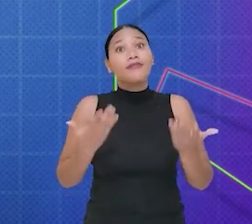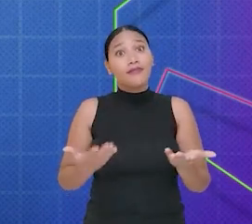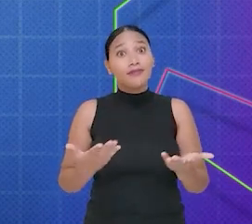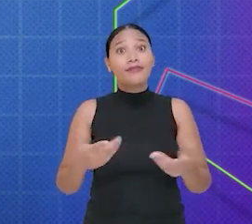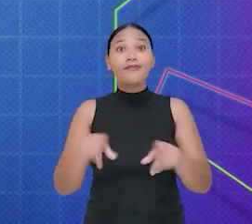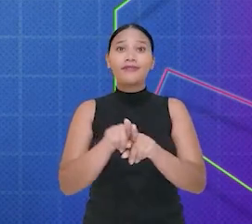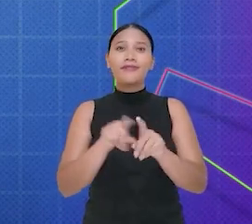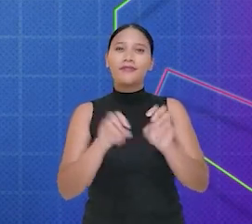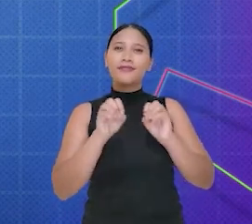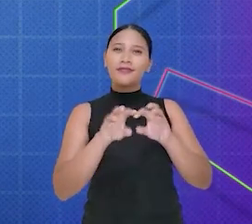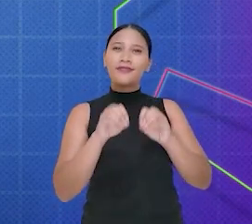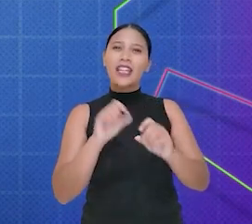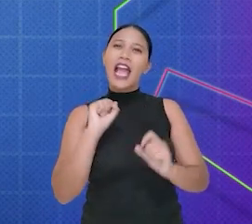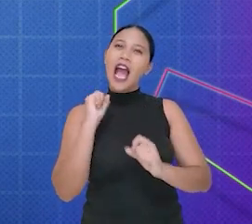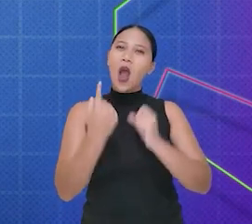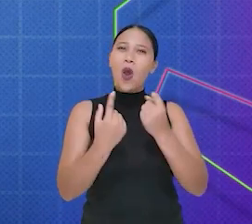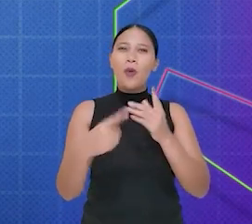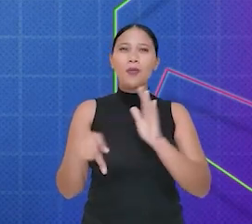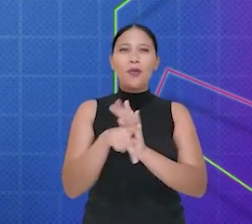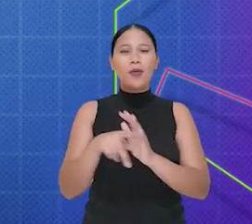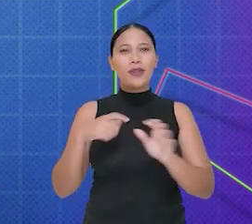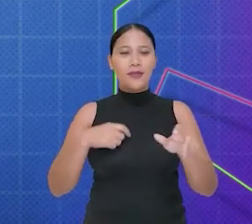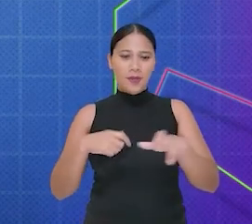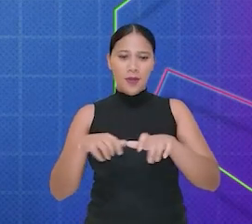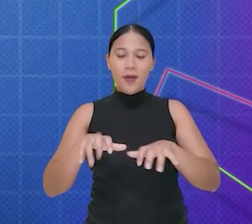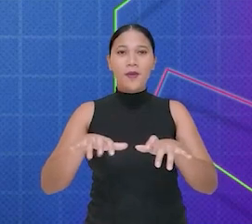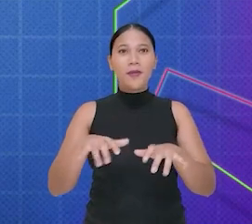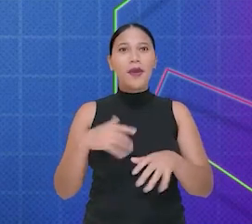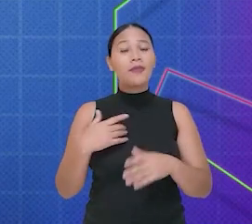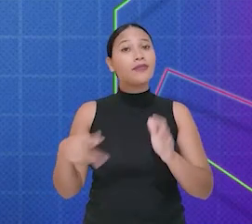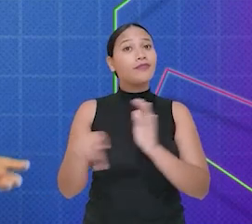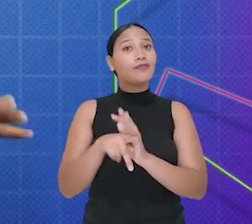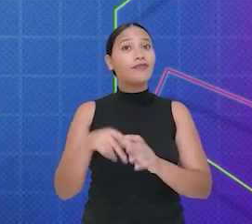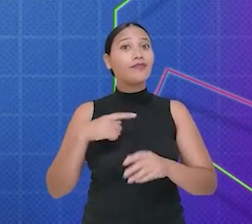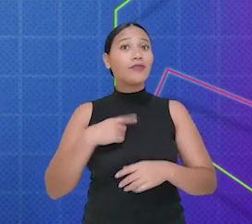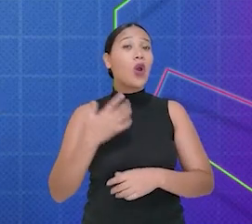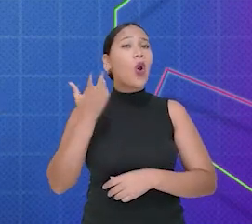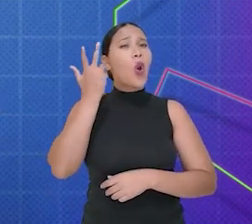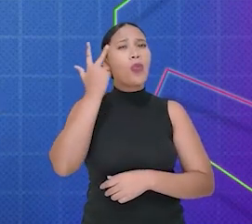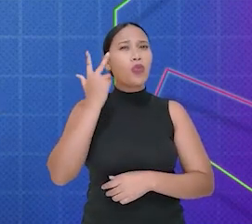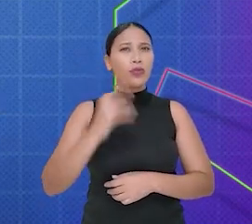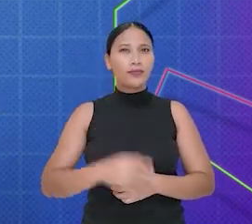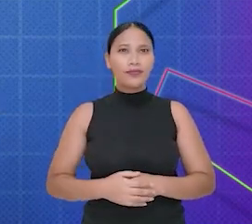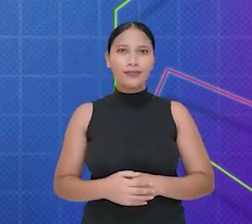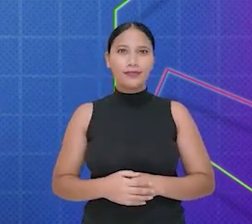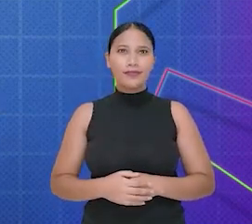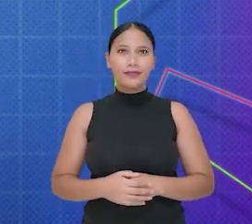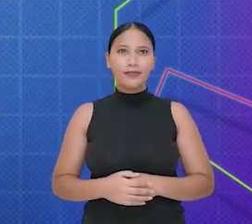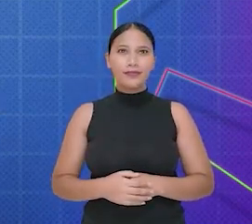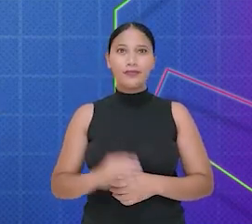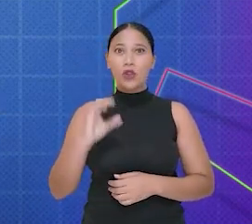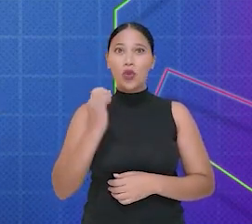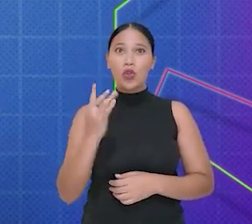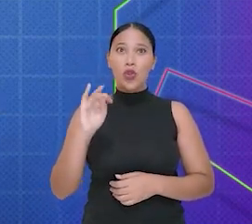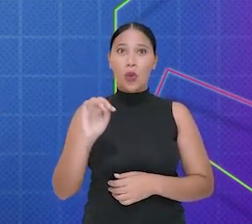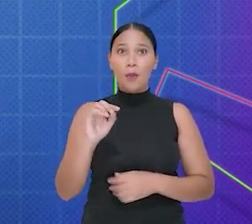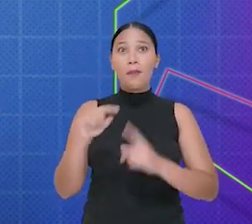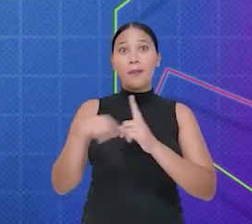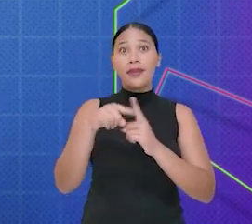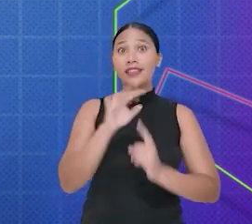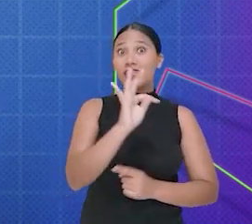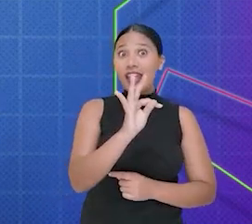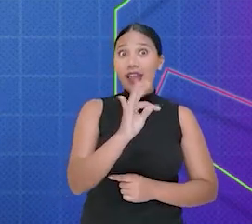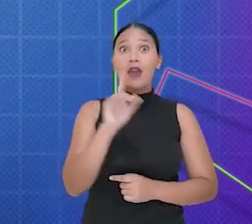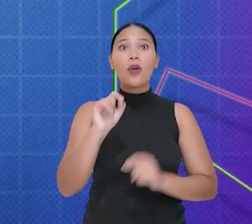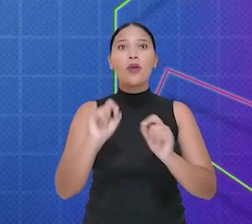elas. Por fim, vamos ensinar alguns dos atalhos de navegação de teclado para a navegação mais comum. O atalho Ctrl